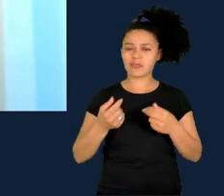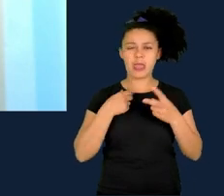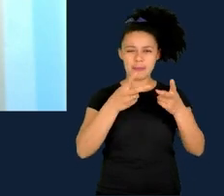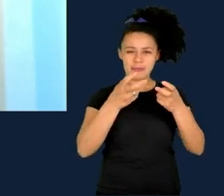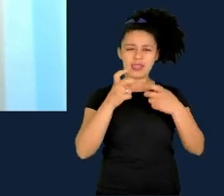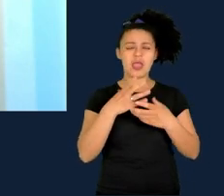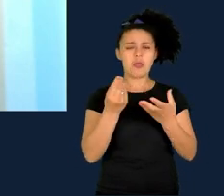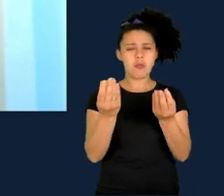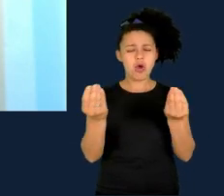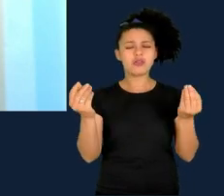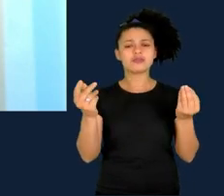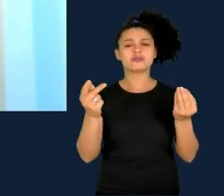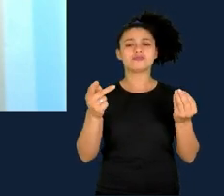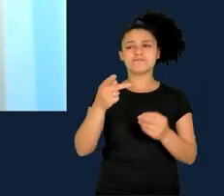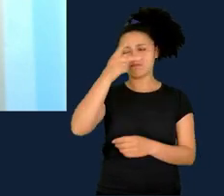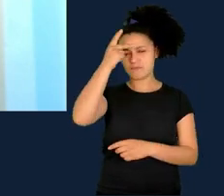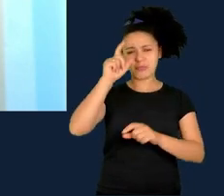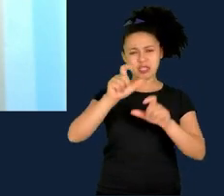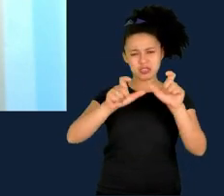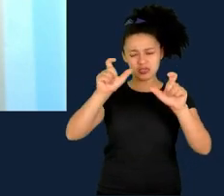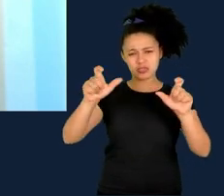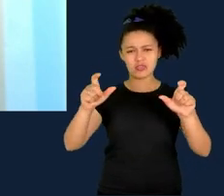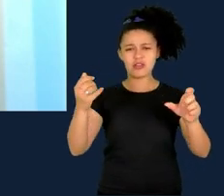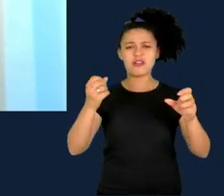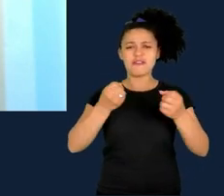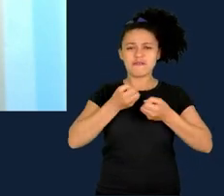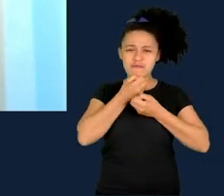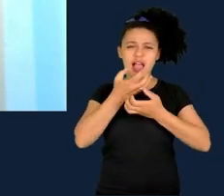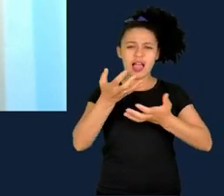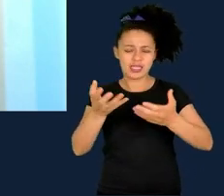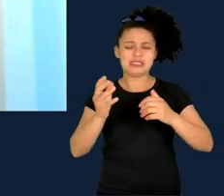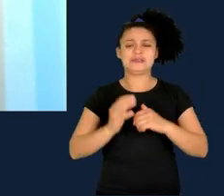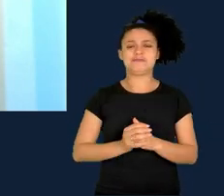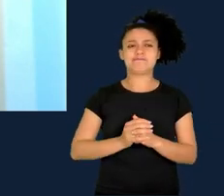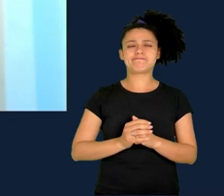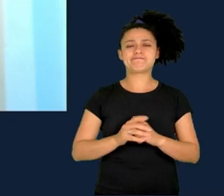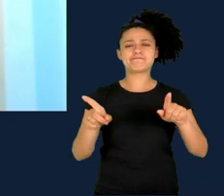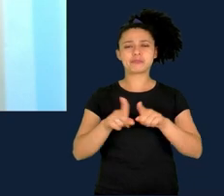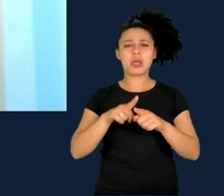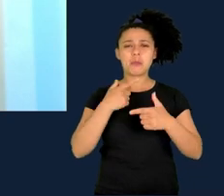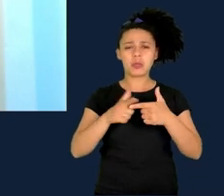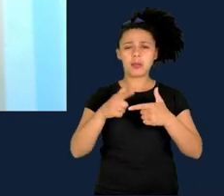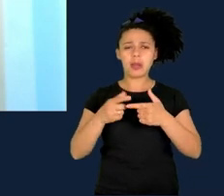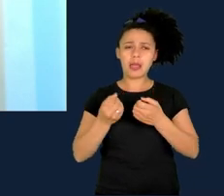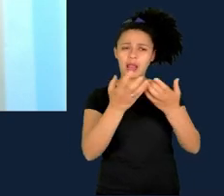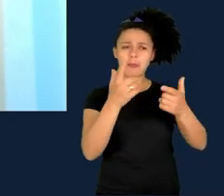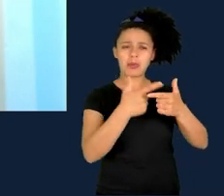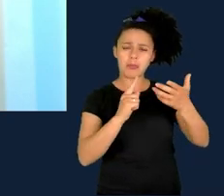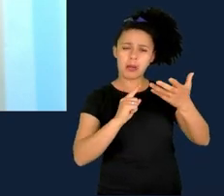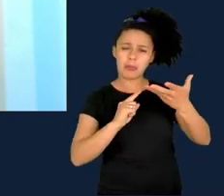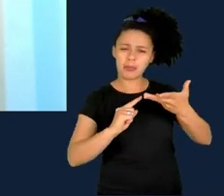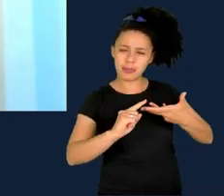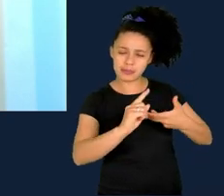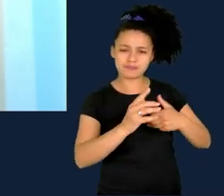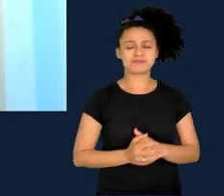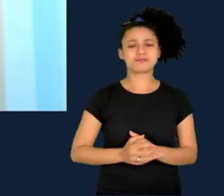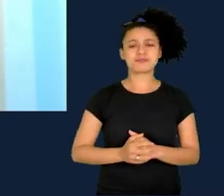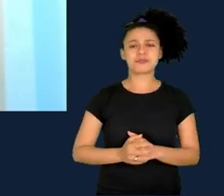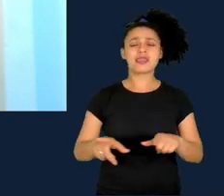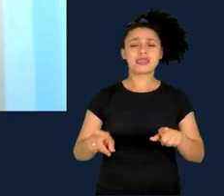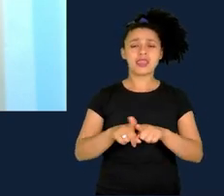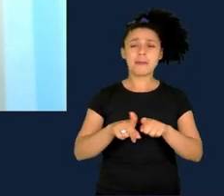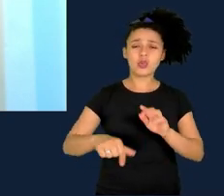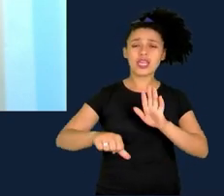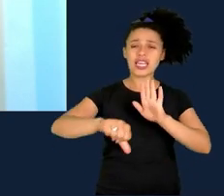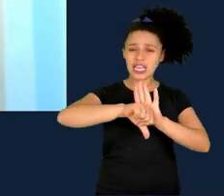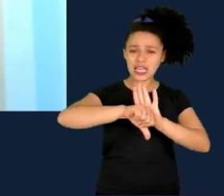falando, reivindicando, levando as demandas, colocando os problemas, os crimes que são